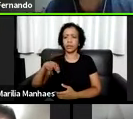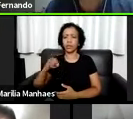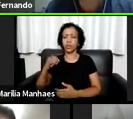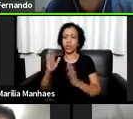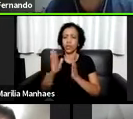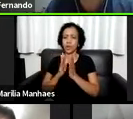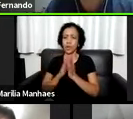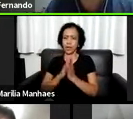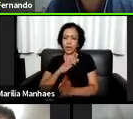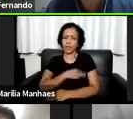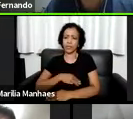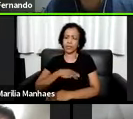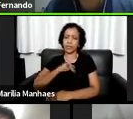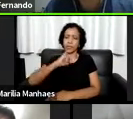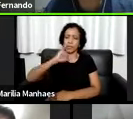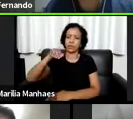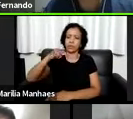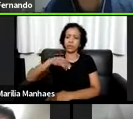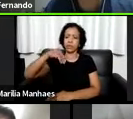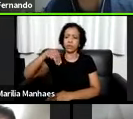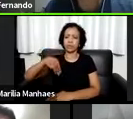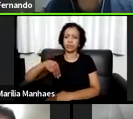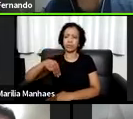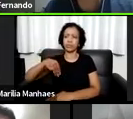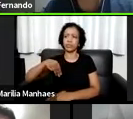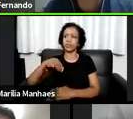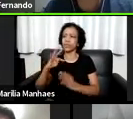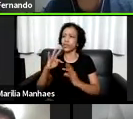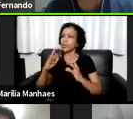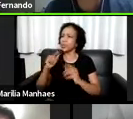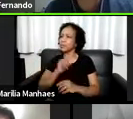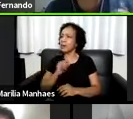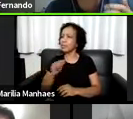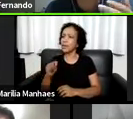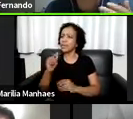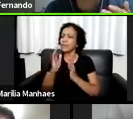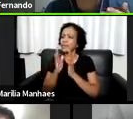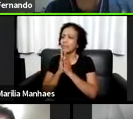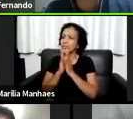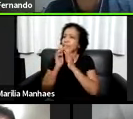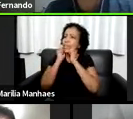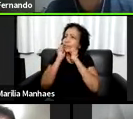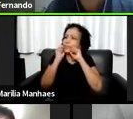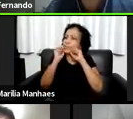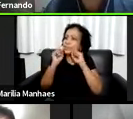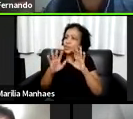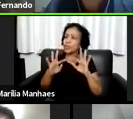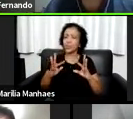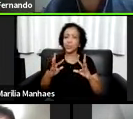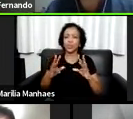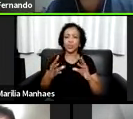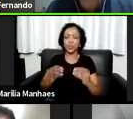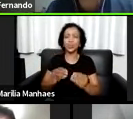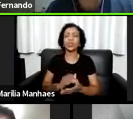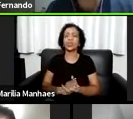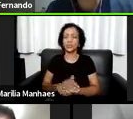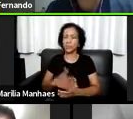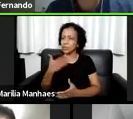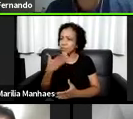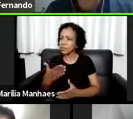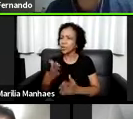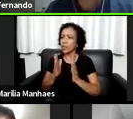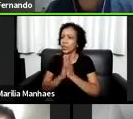de missões mundiais que estão em vários lugares do planeta nesse momento, ministrando, abençoando vidas.